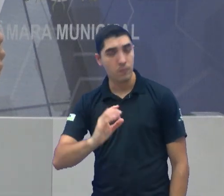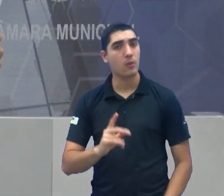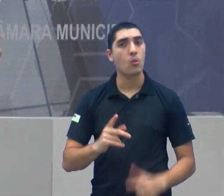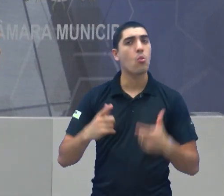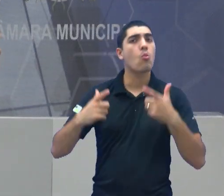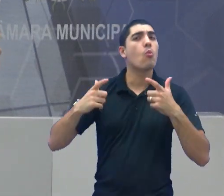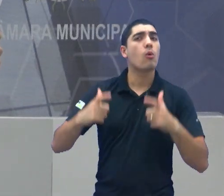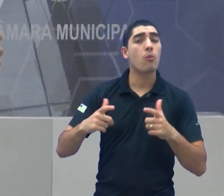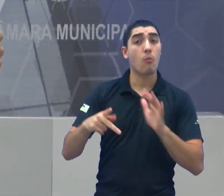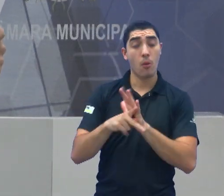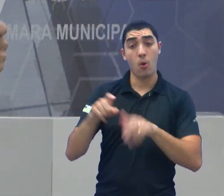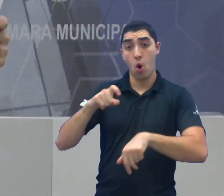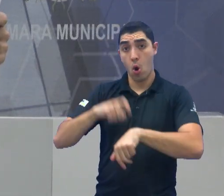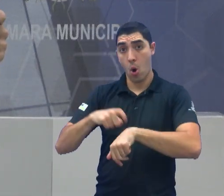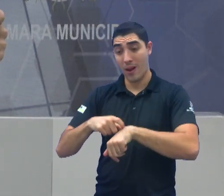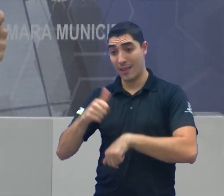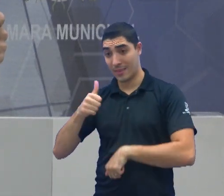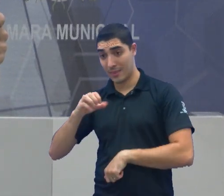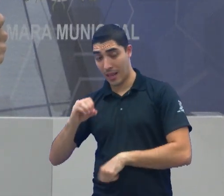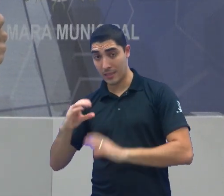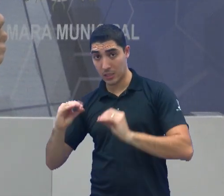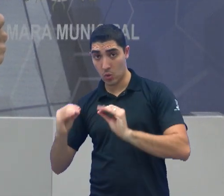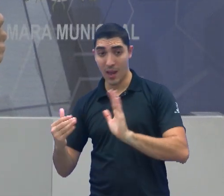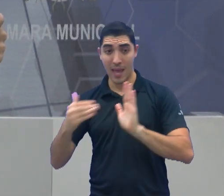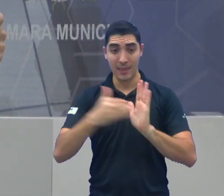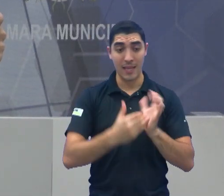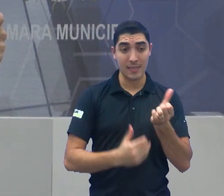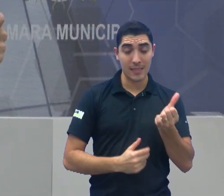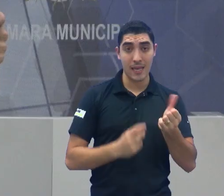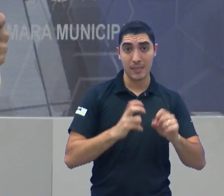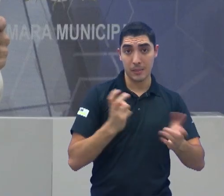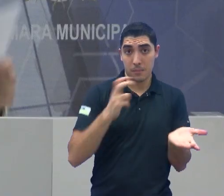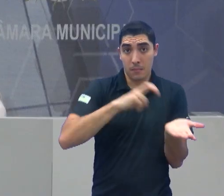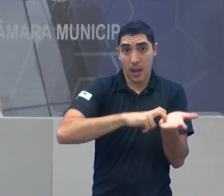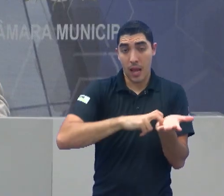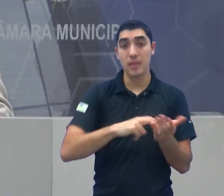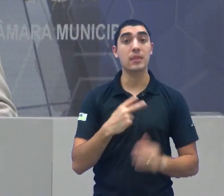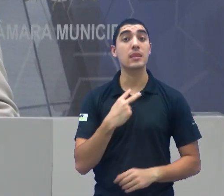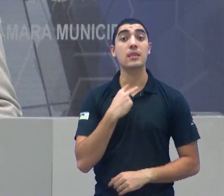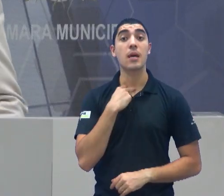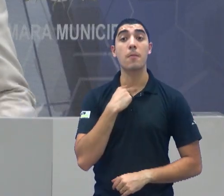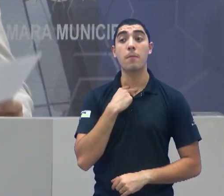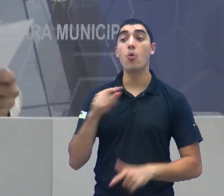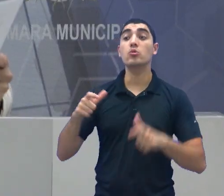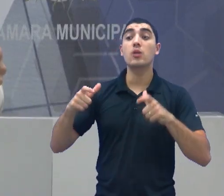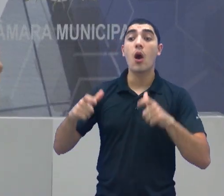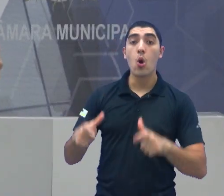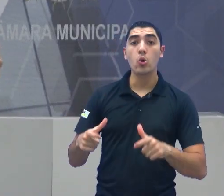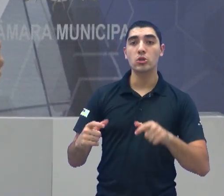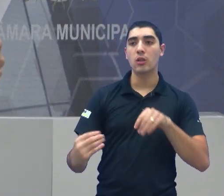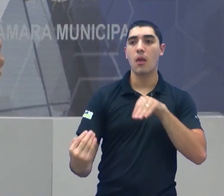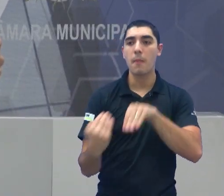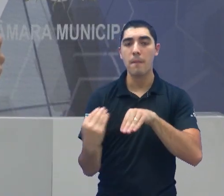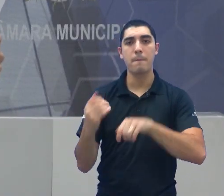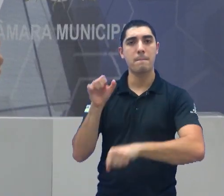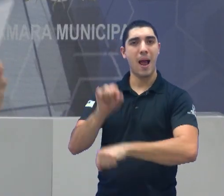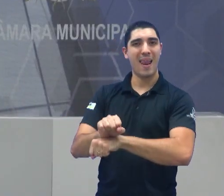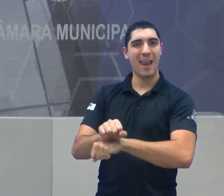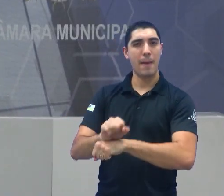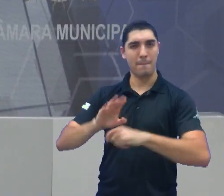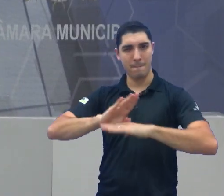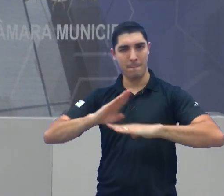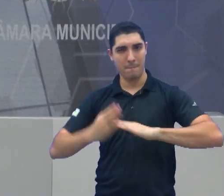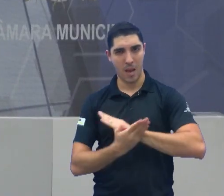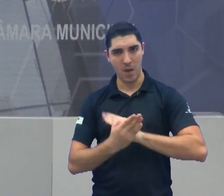das 22 às 6 horas da manhã, em vias estratégicas do bairro Vila Ema. Entretanto, até o